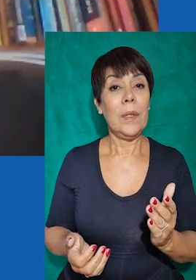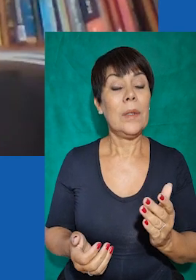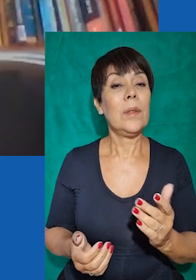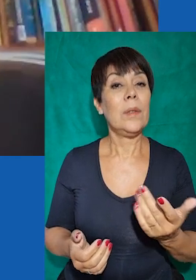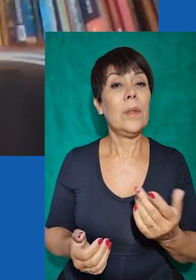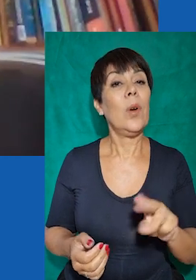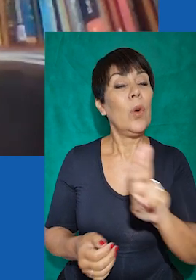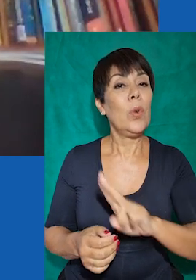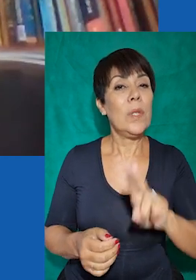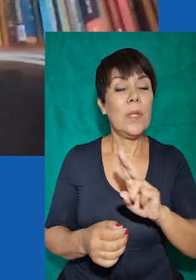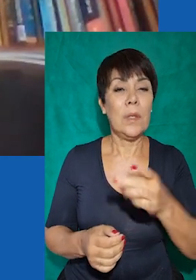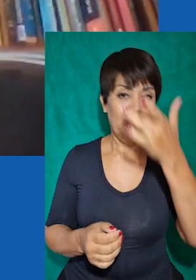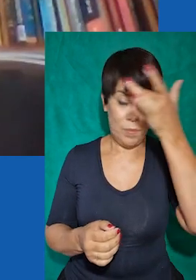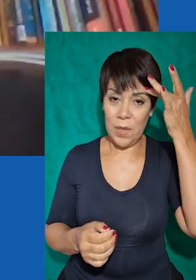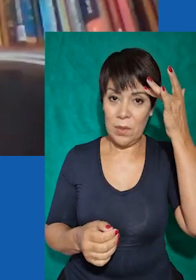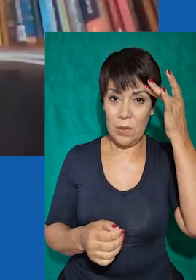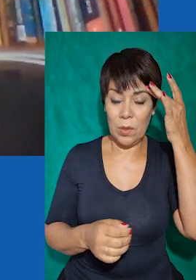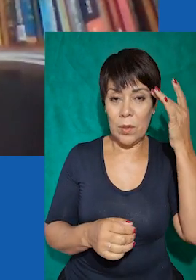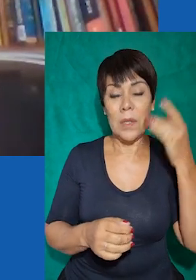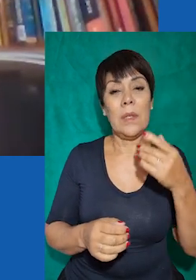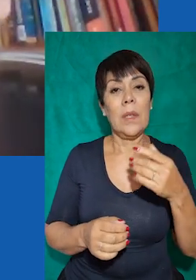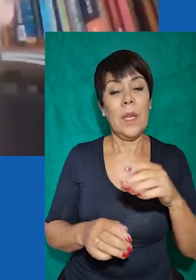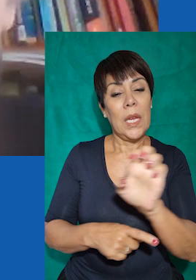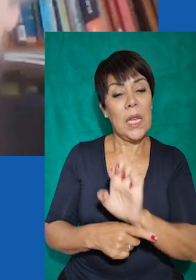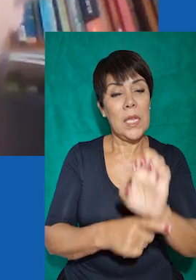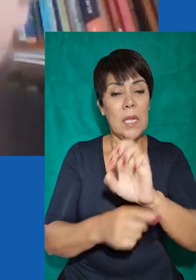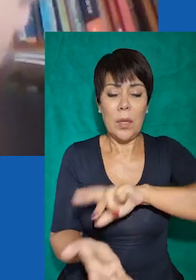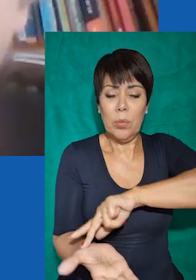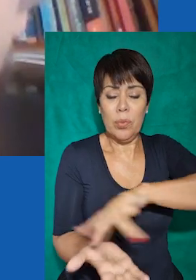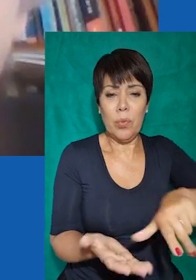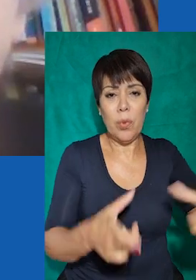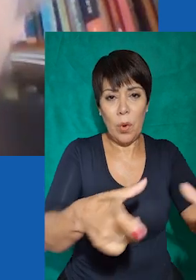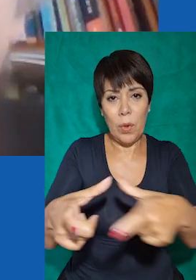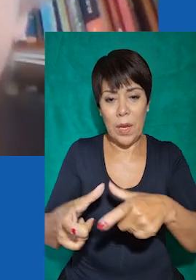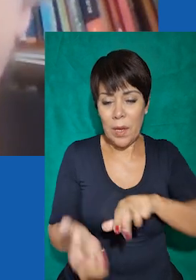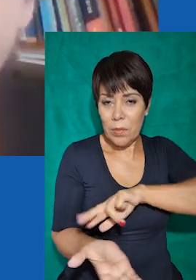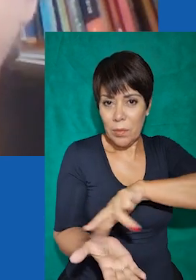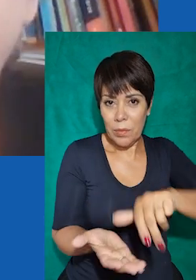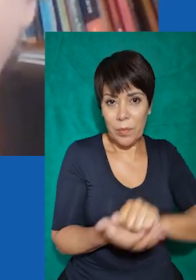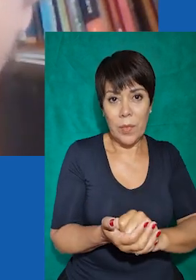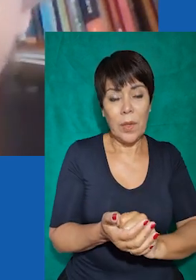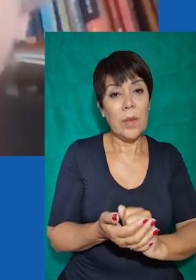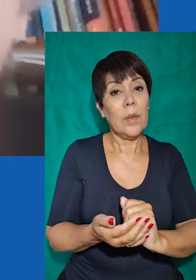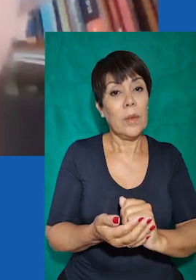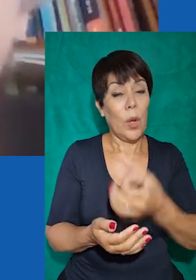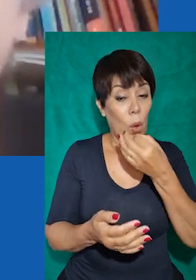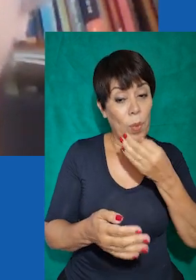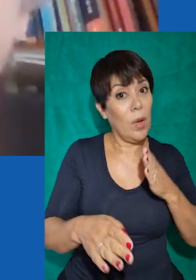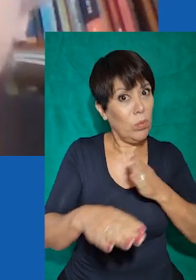através de vários procuradores em vários estados, em várias regiões, interveio